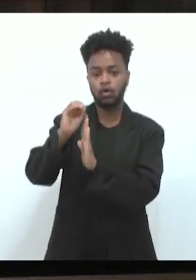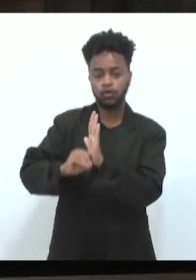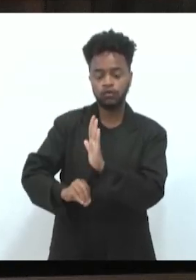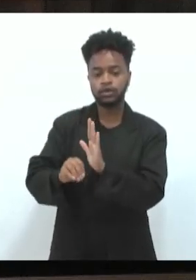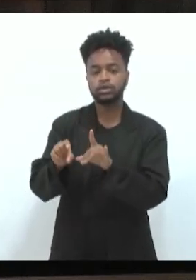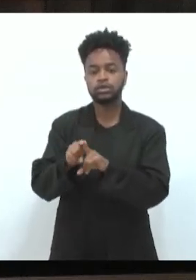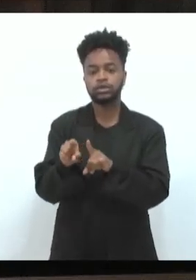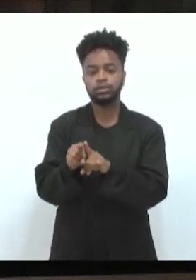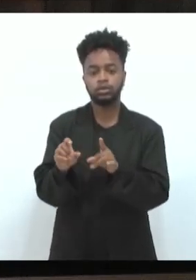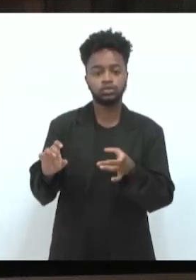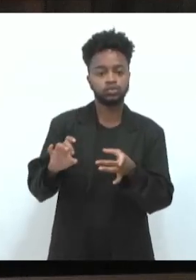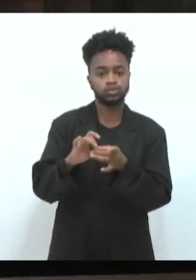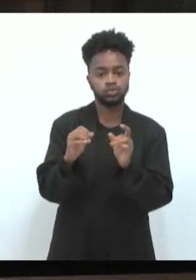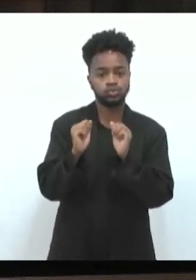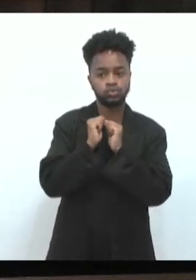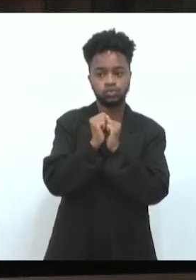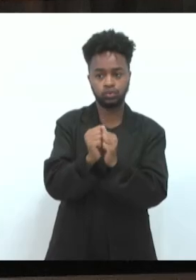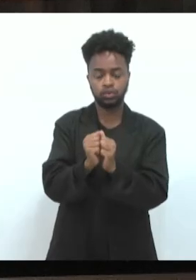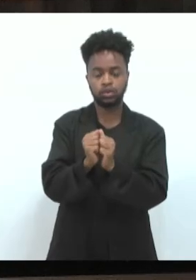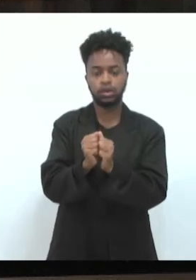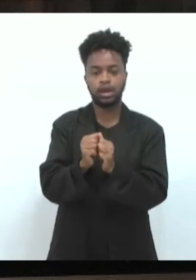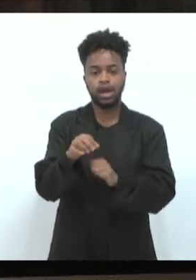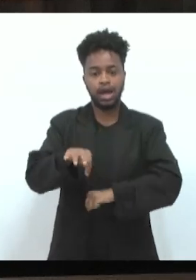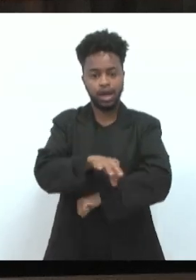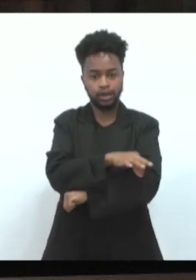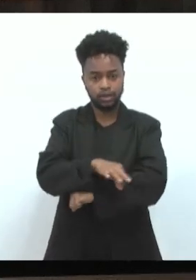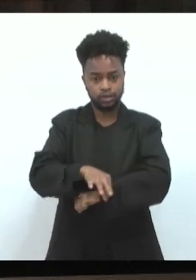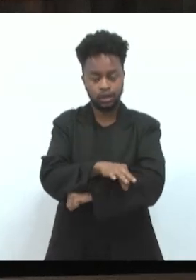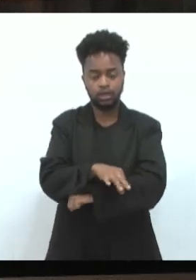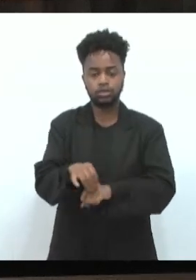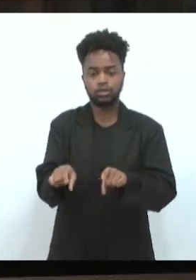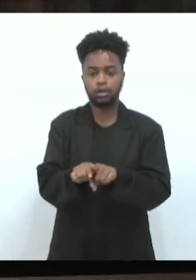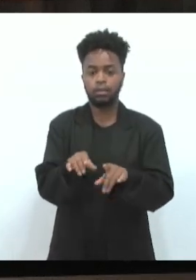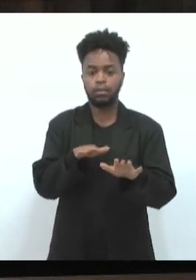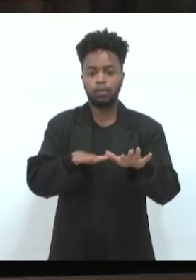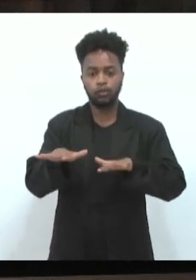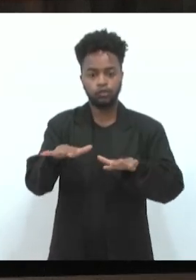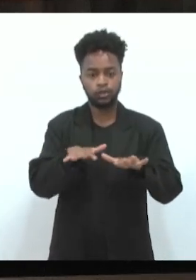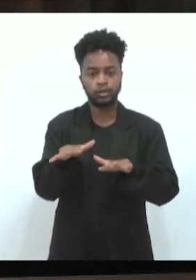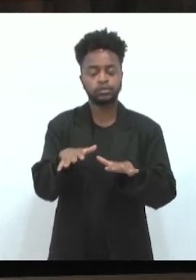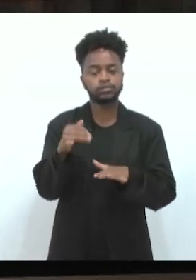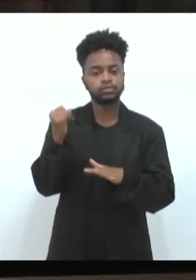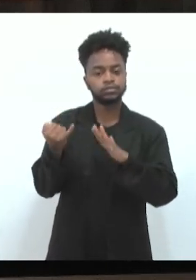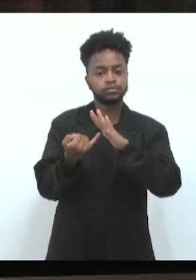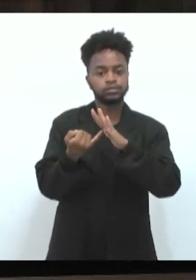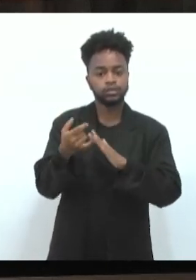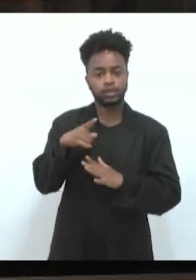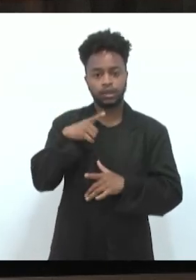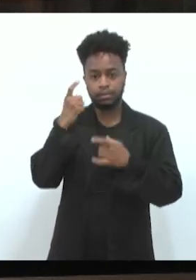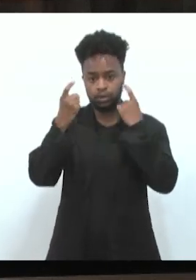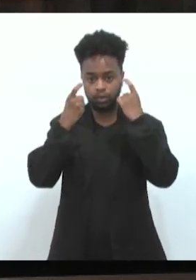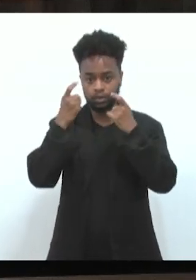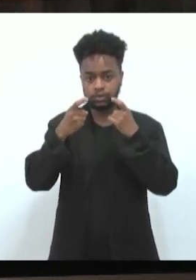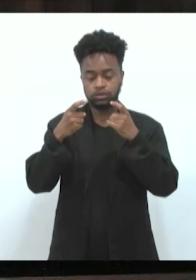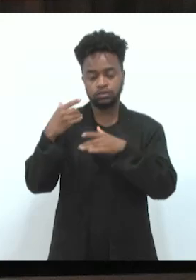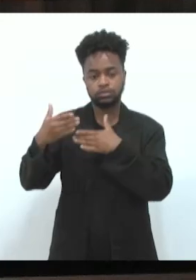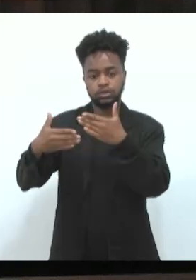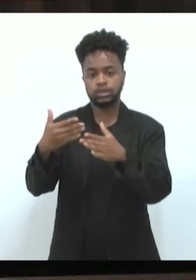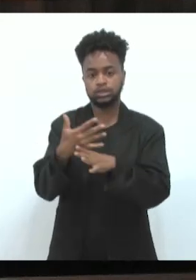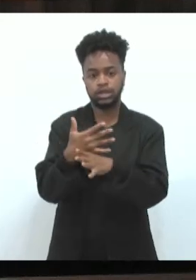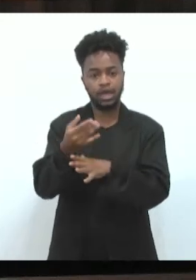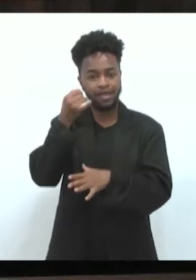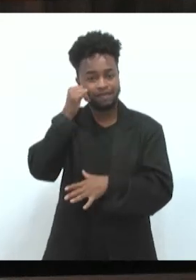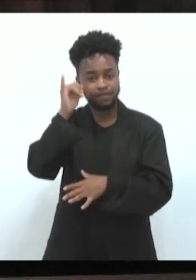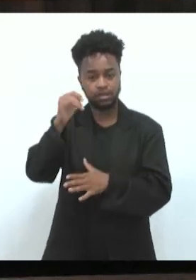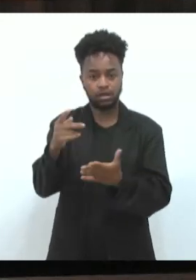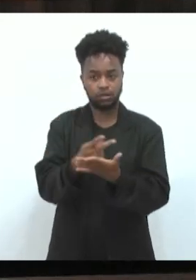tem se juntado a arquitetos e urbanistas, a movimentos e instituições que estão preocupados com o futuro da cidade para não deixar isso